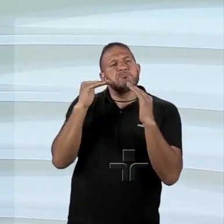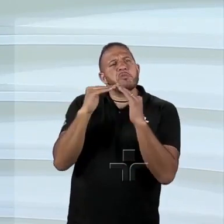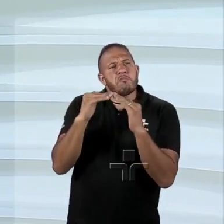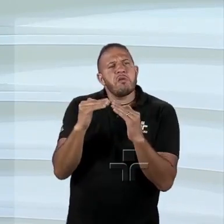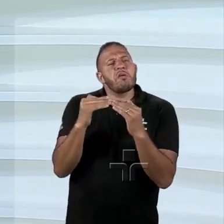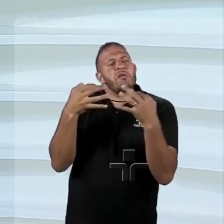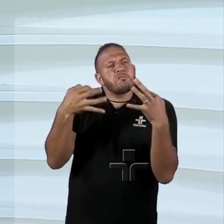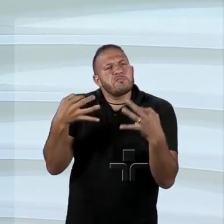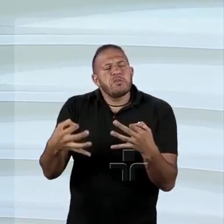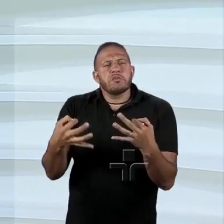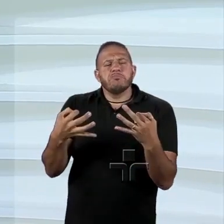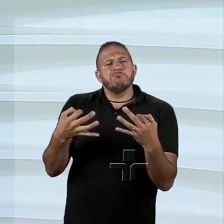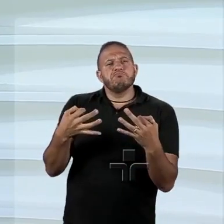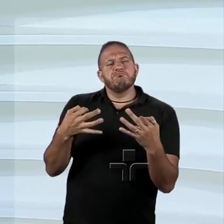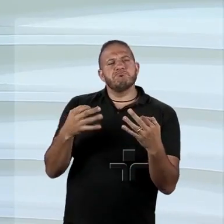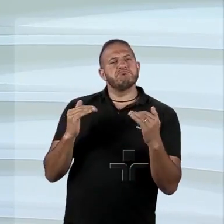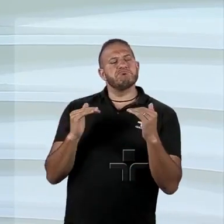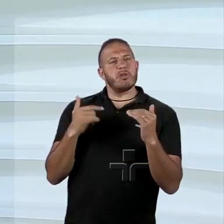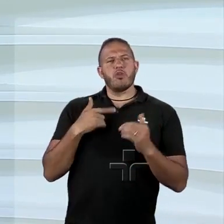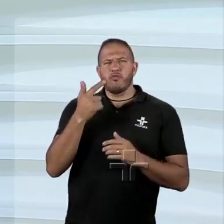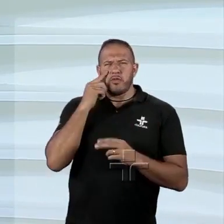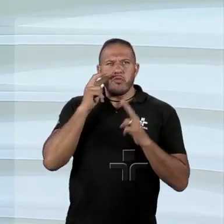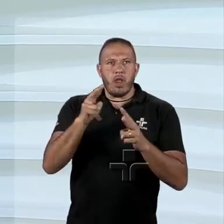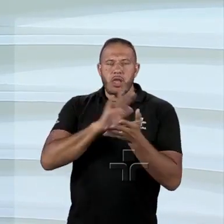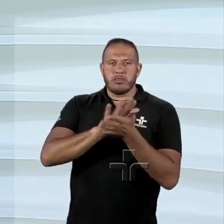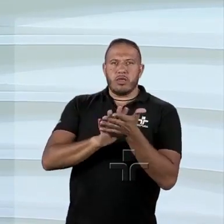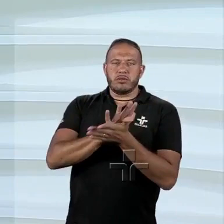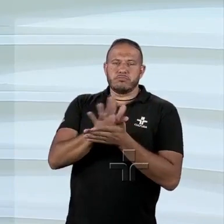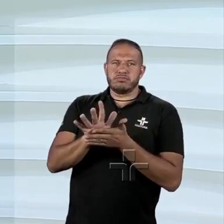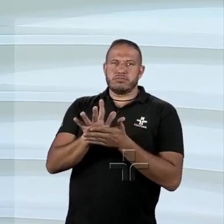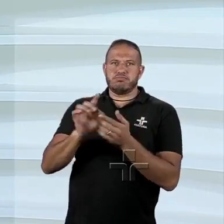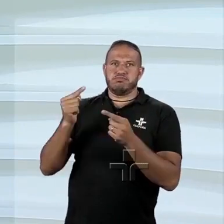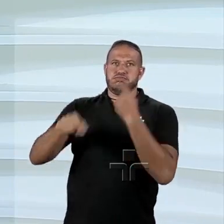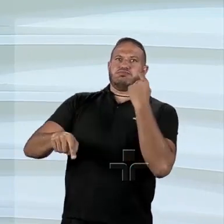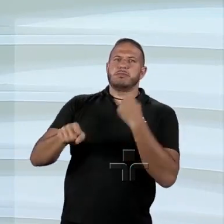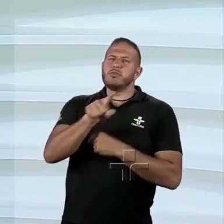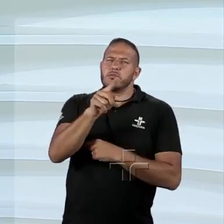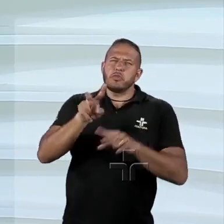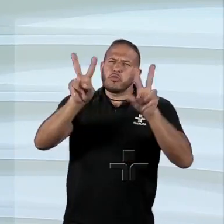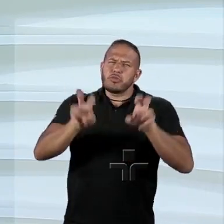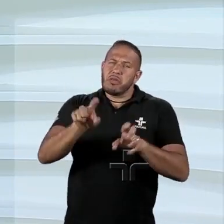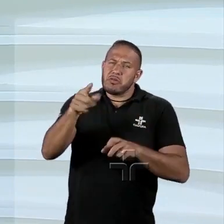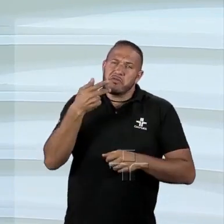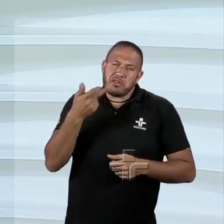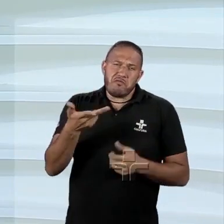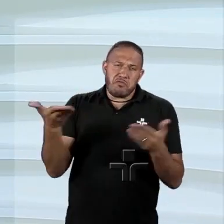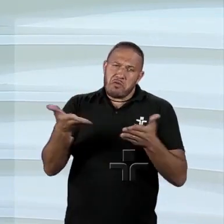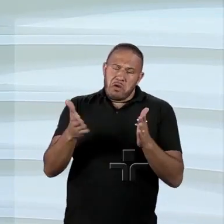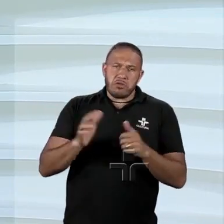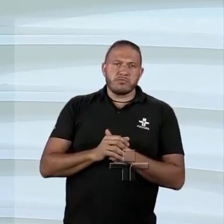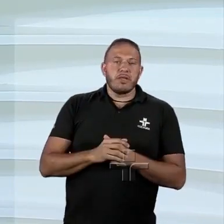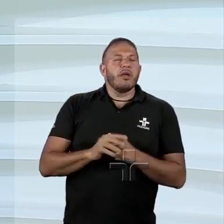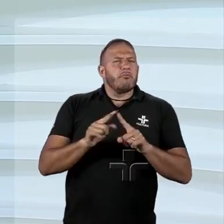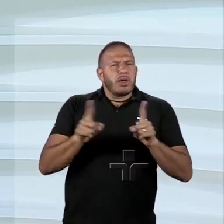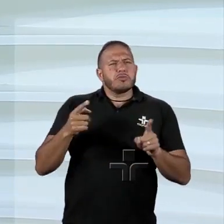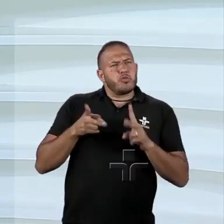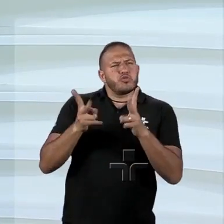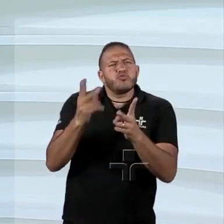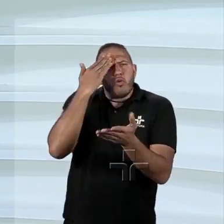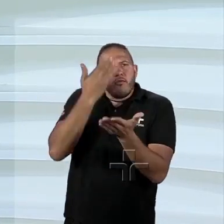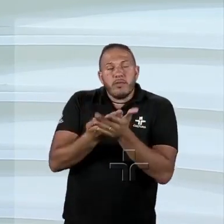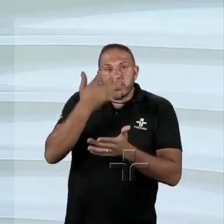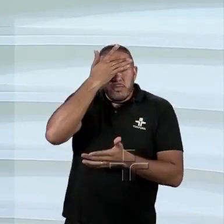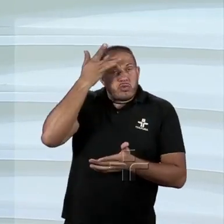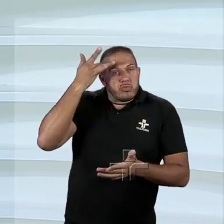e com equilíbrio. Não tenho visto nenhuma manifestação dentro dos temas que você acaba de colocar. E continuo confiando que as pessoas